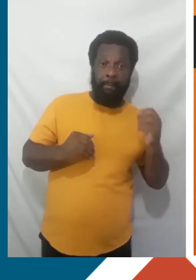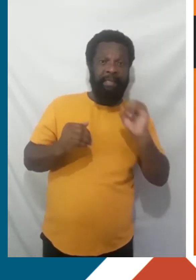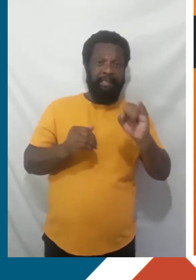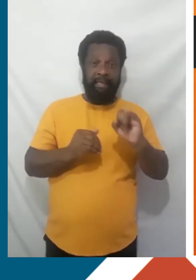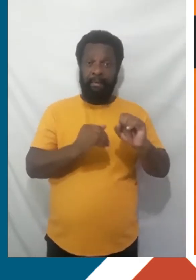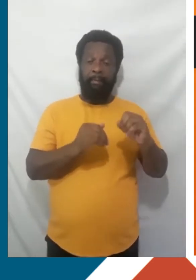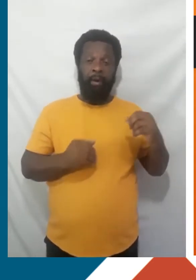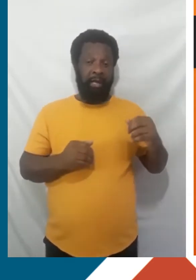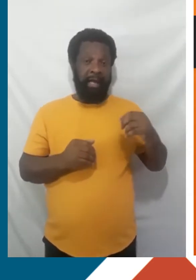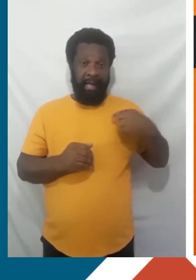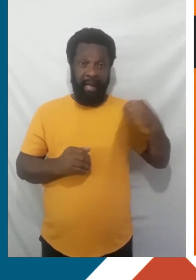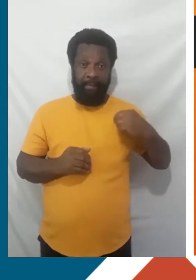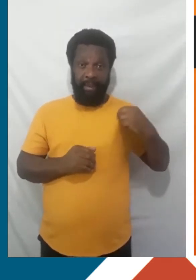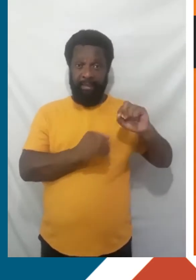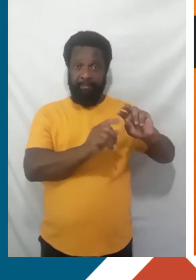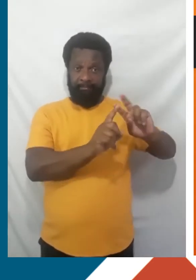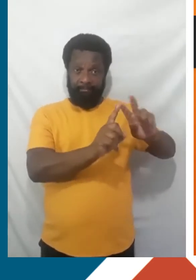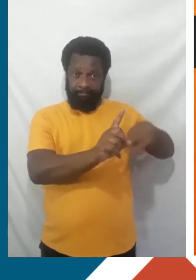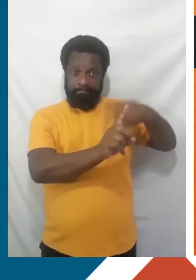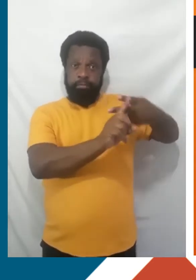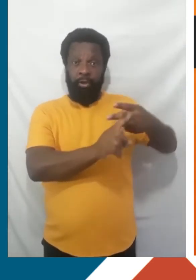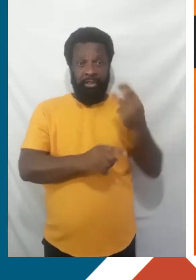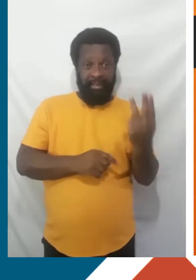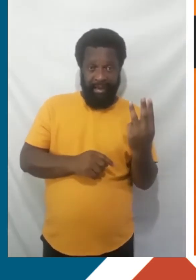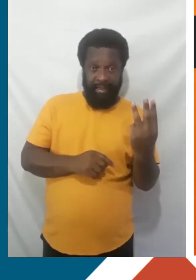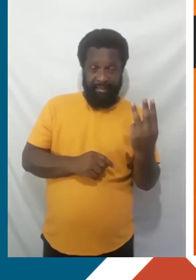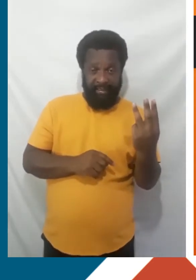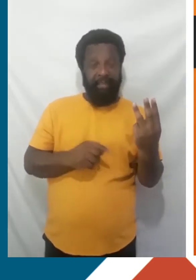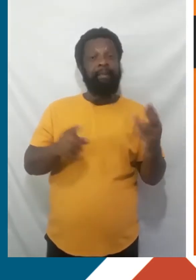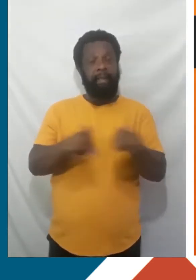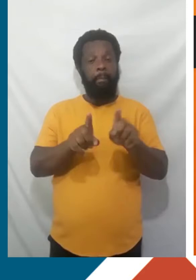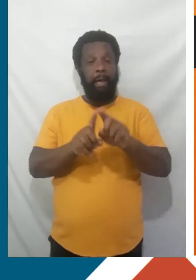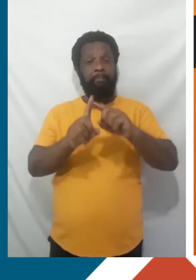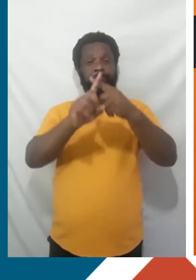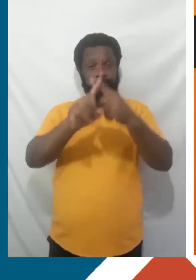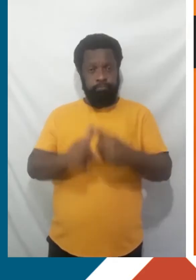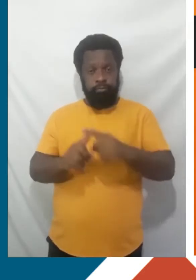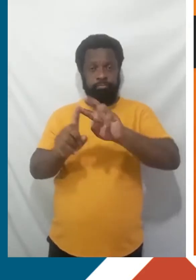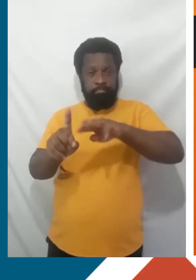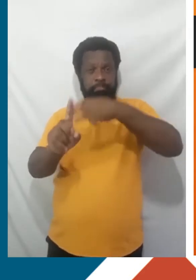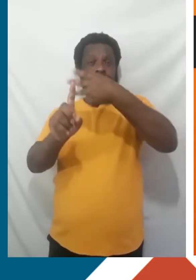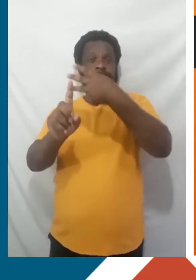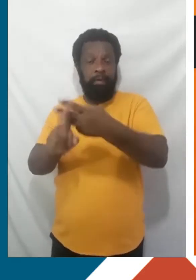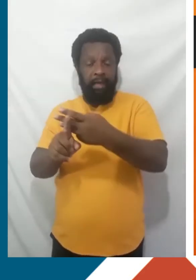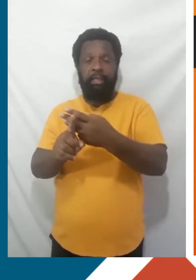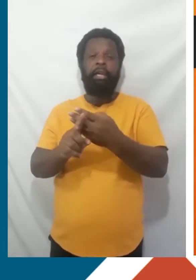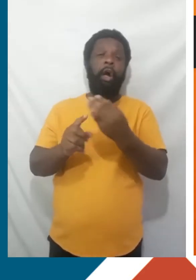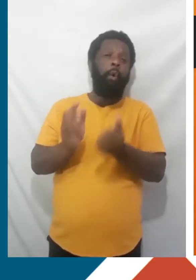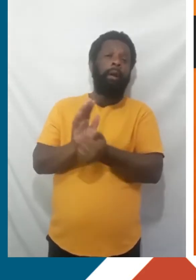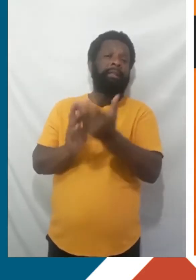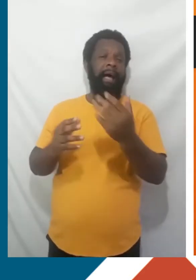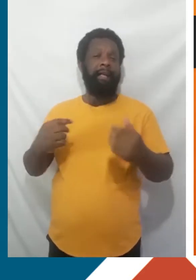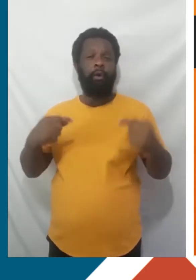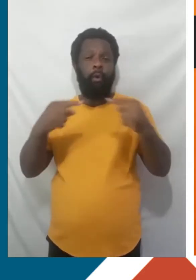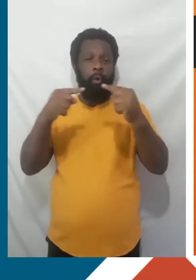eu triplicasse a quantidade de camisas, eu triplicaria as maneiras diferentes que o José poderia se